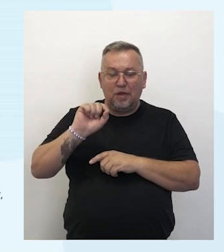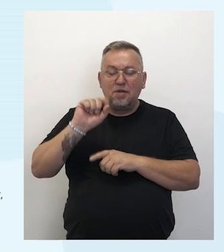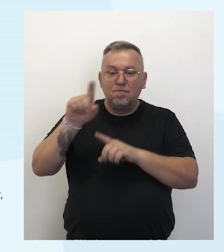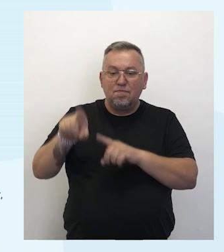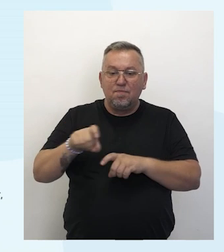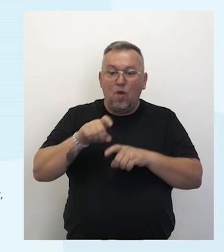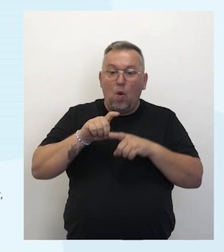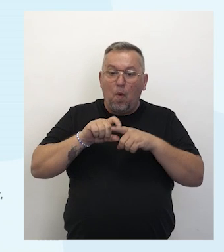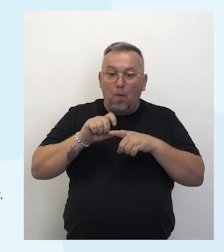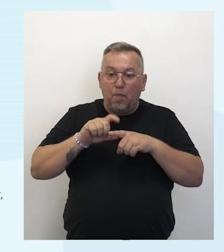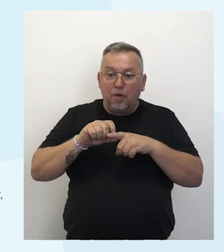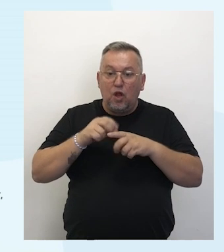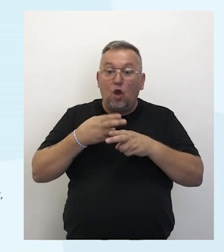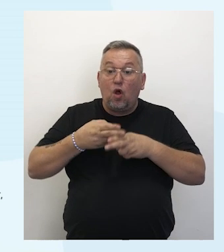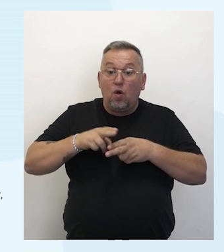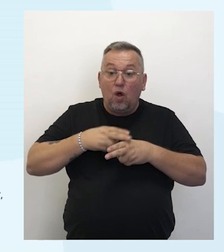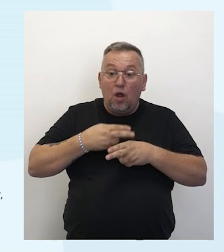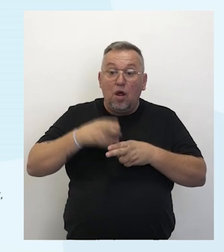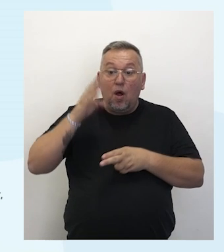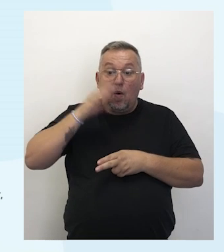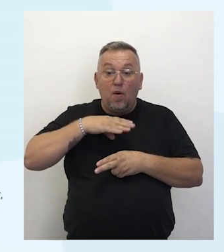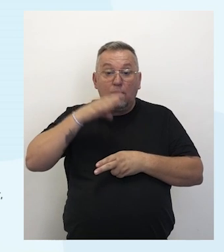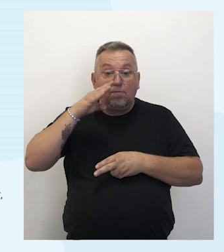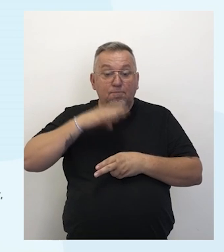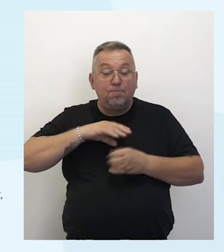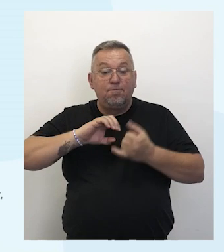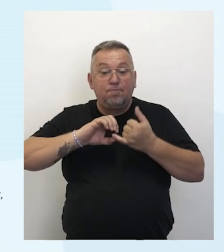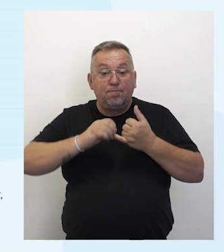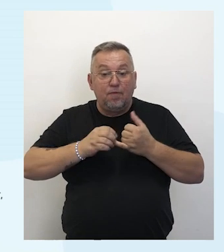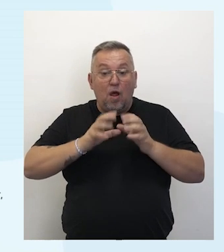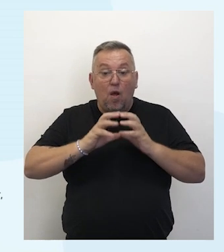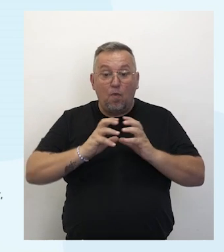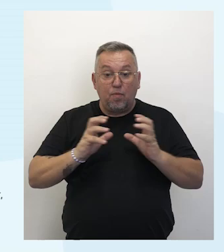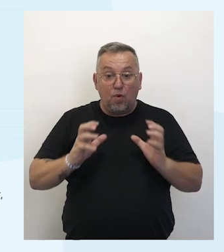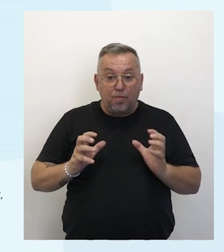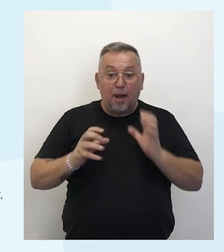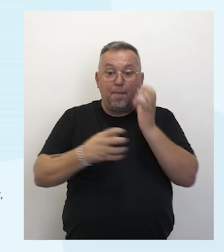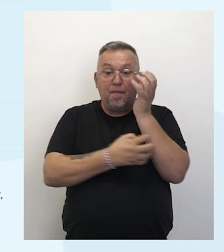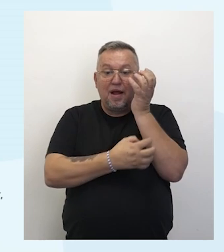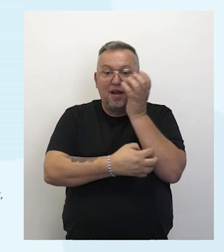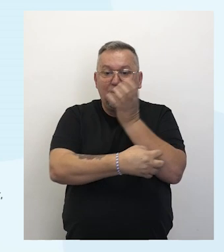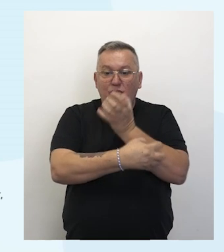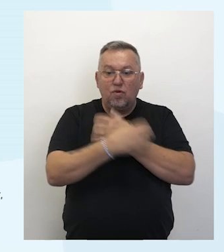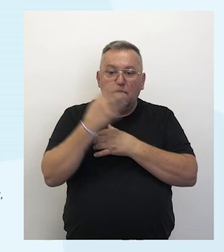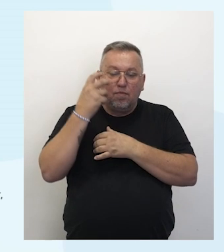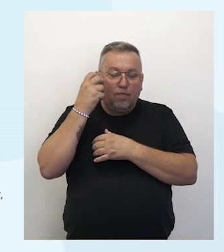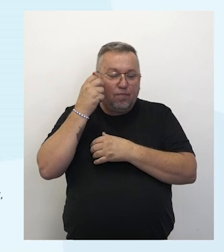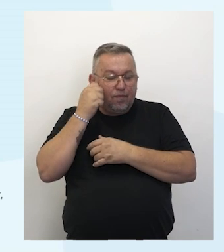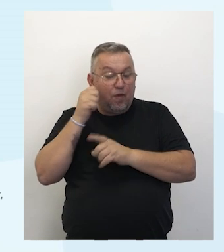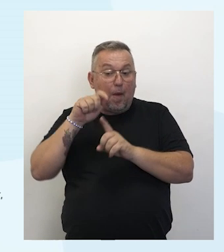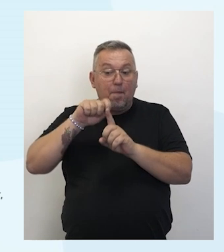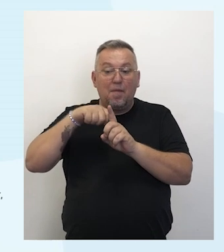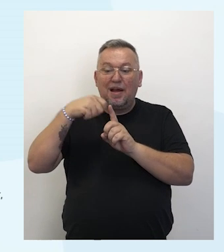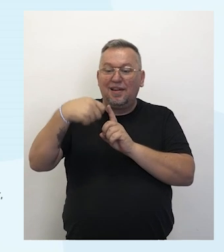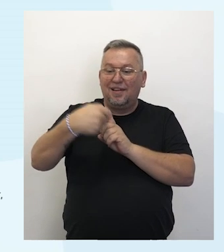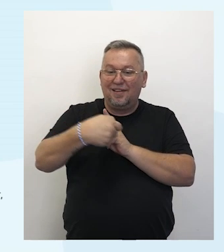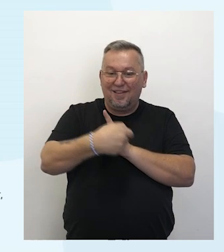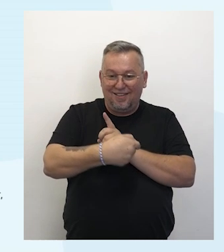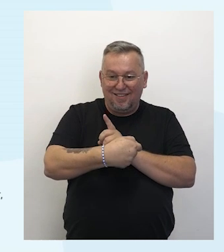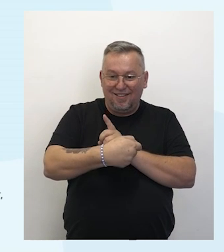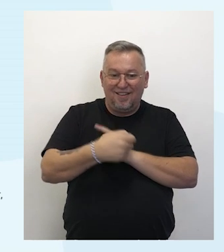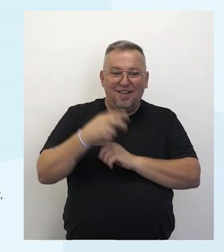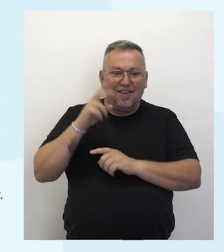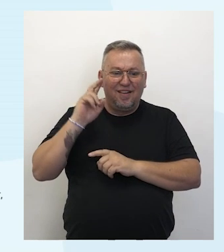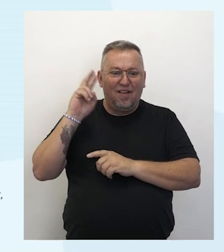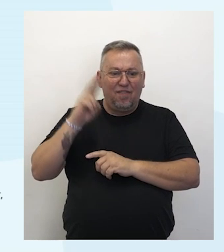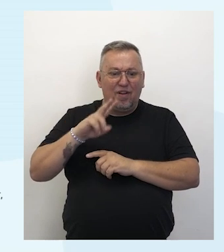o milho, o cacau, a pimenta, o feijão, a abóbora, abacaxi, maracujá e banana. Então, vocês estão vendo aqui os ciclos